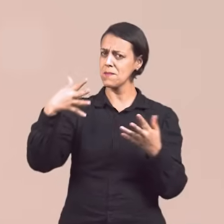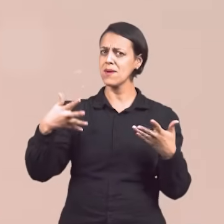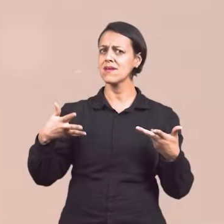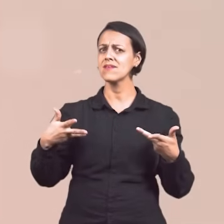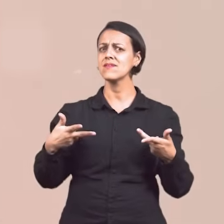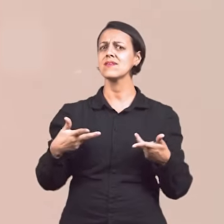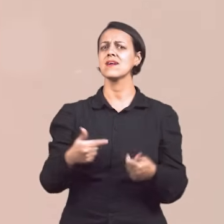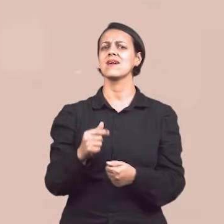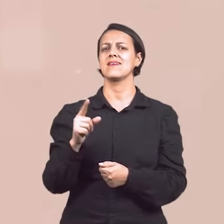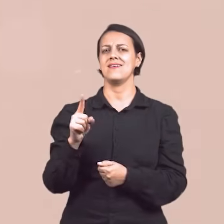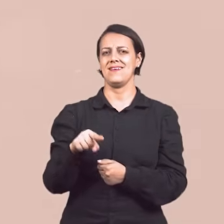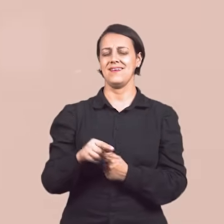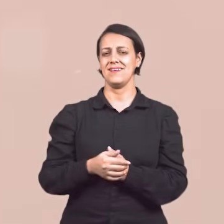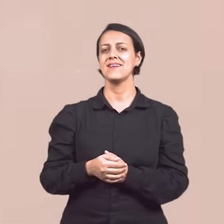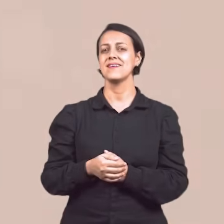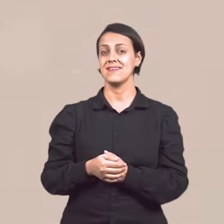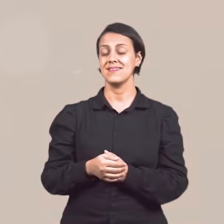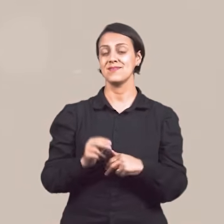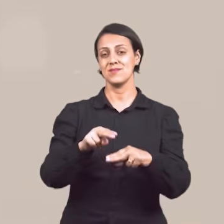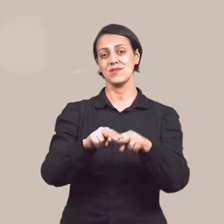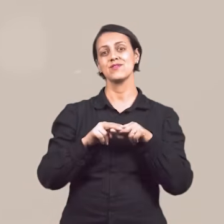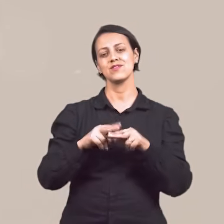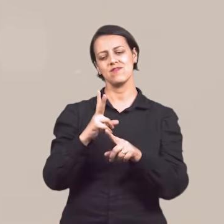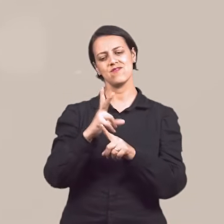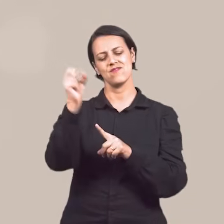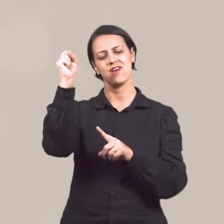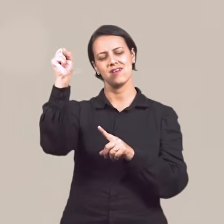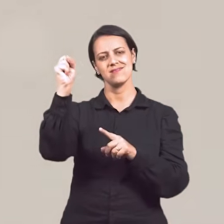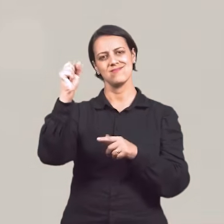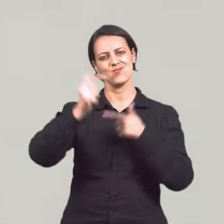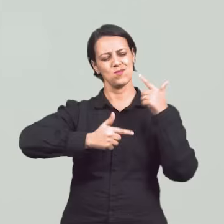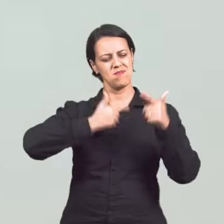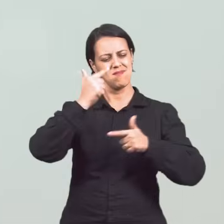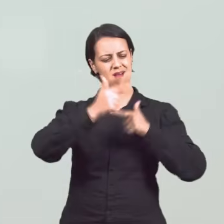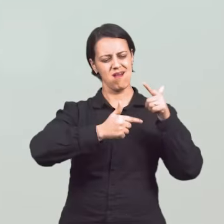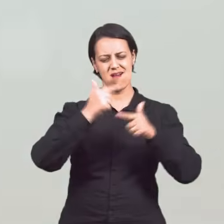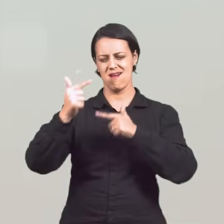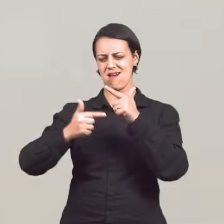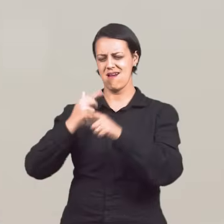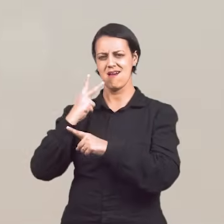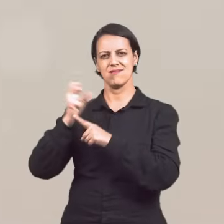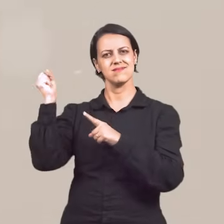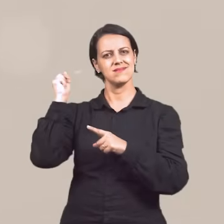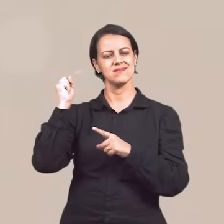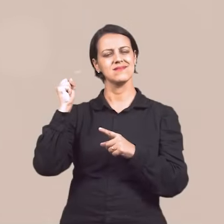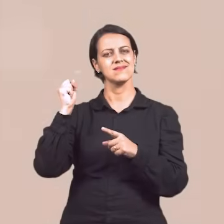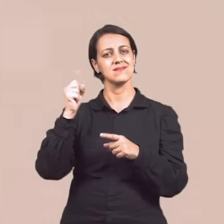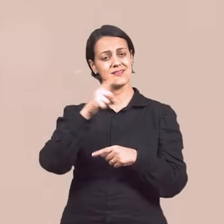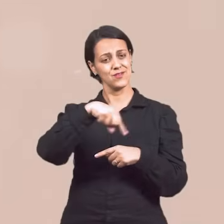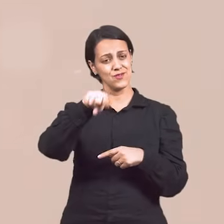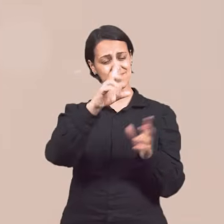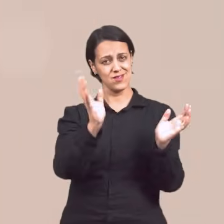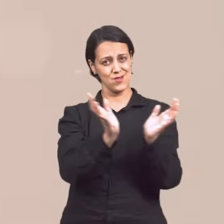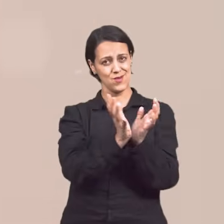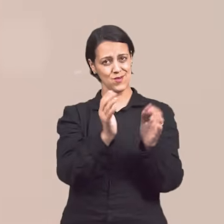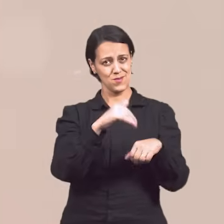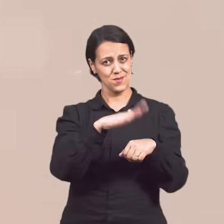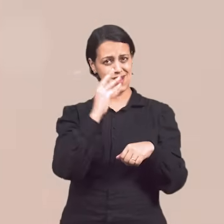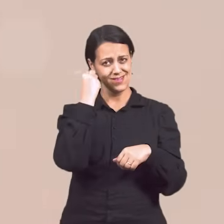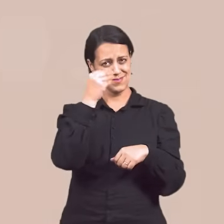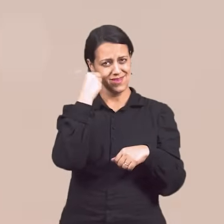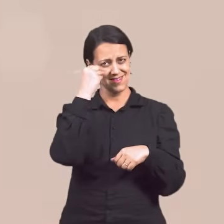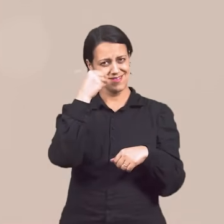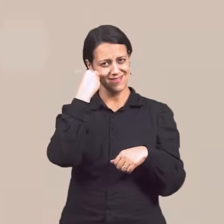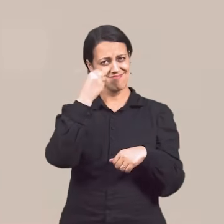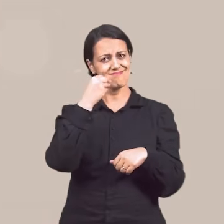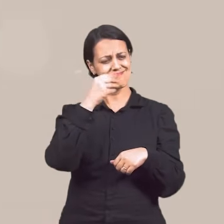segredo, é uma arma poderosa, um meio de graça maravilhoso, né?